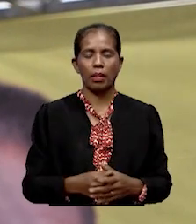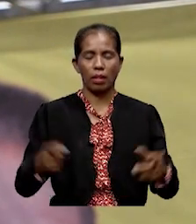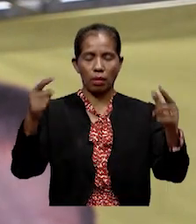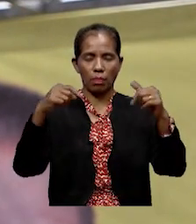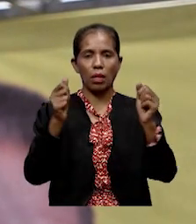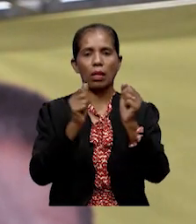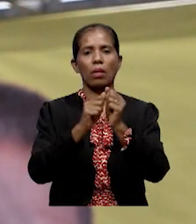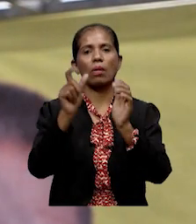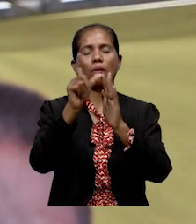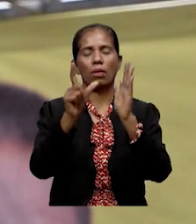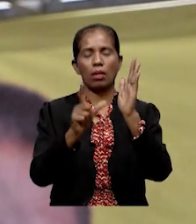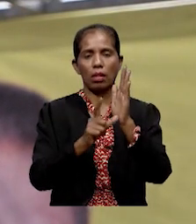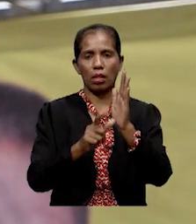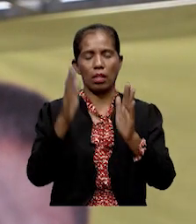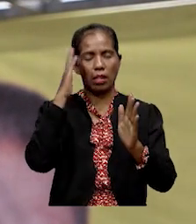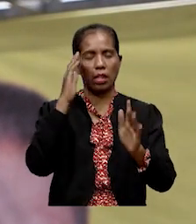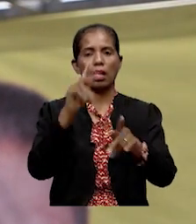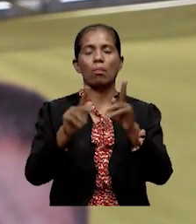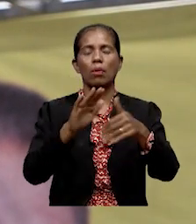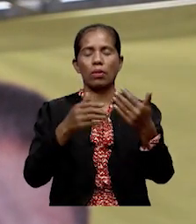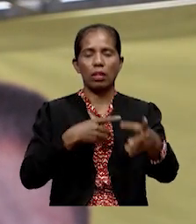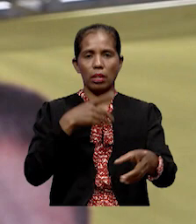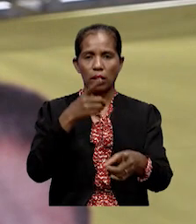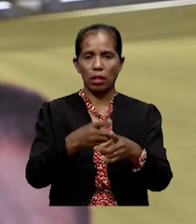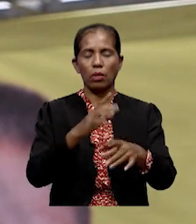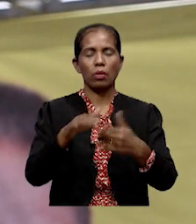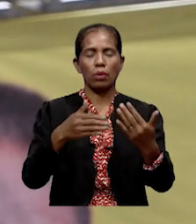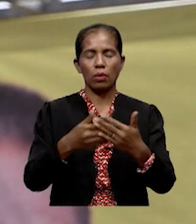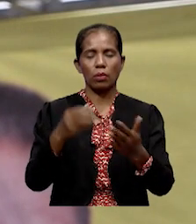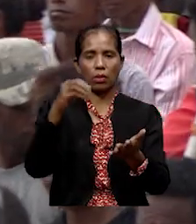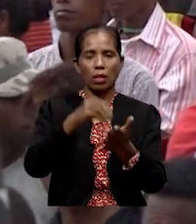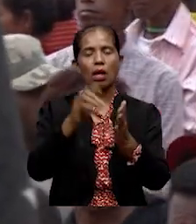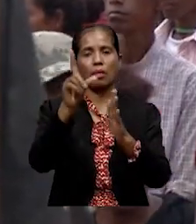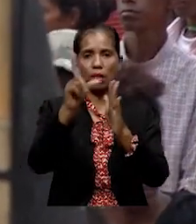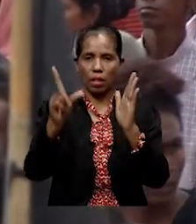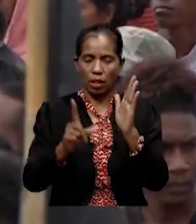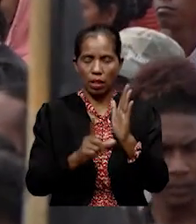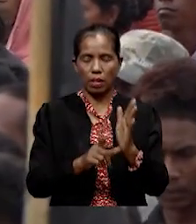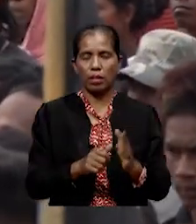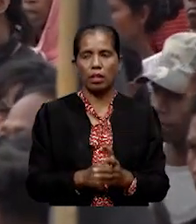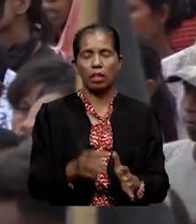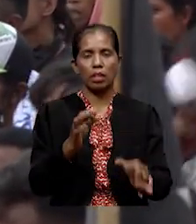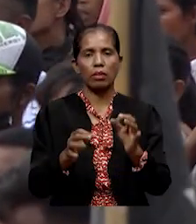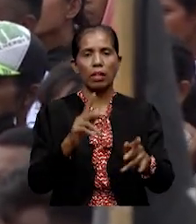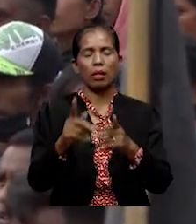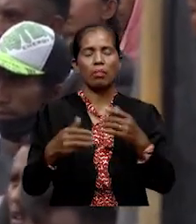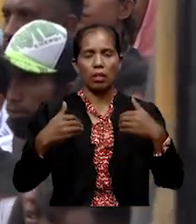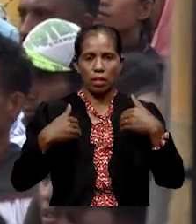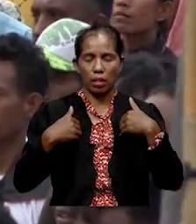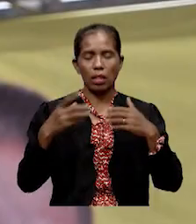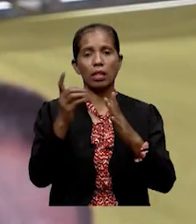para tu reconhece é uma de direito. Outro roto e reconstituição está claro. É uma de direito à habitação,